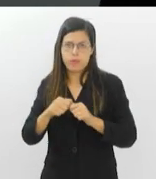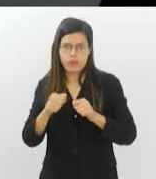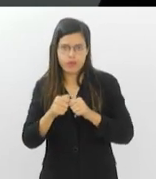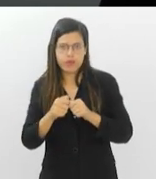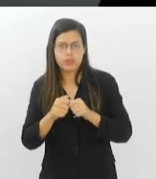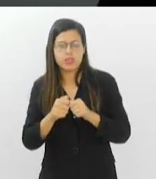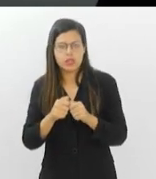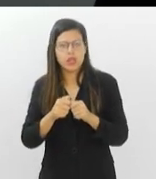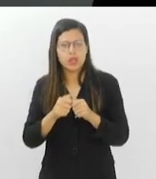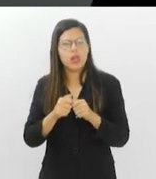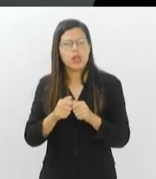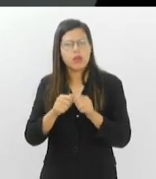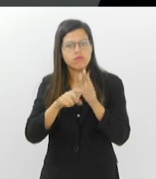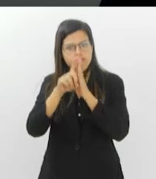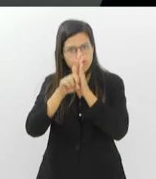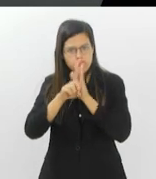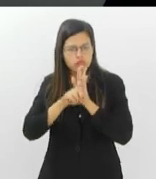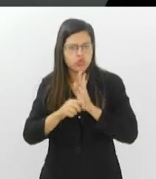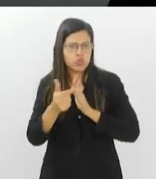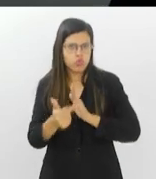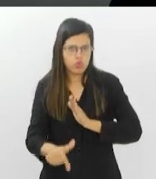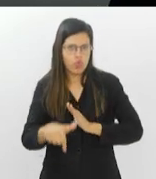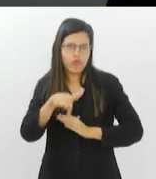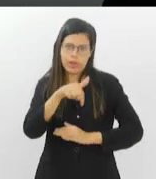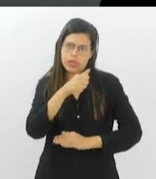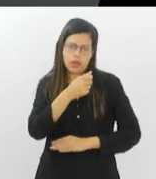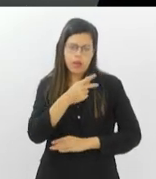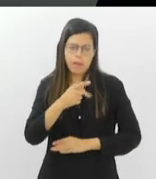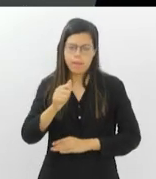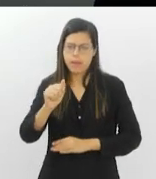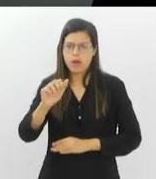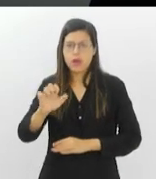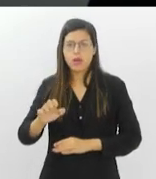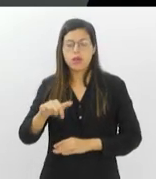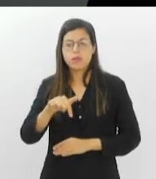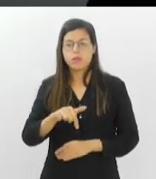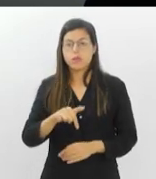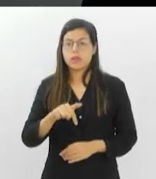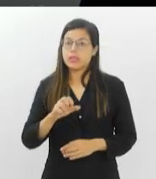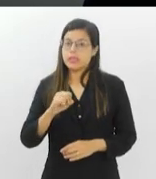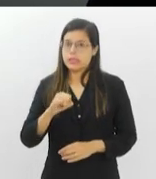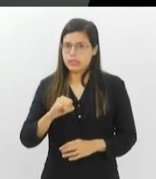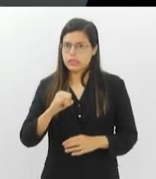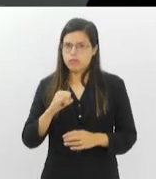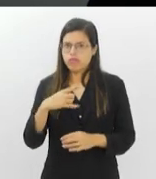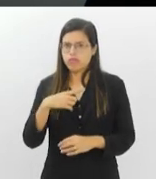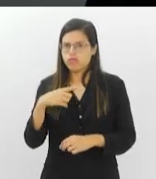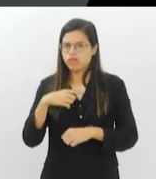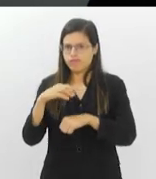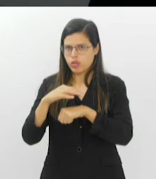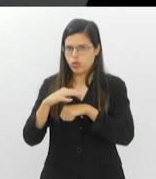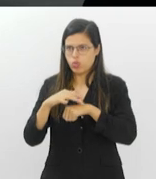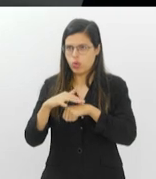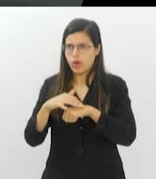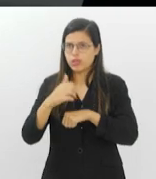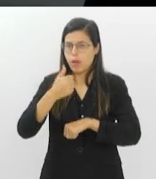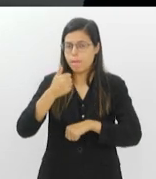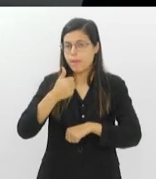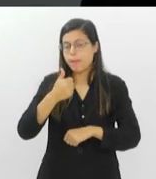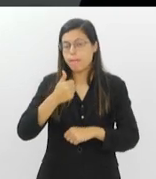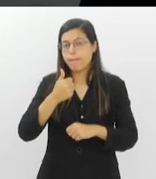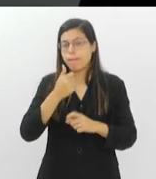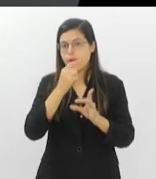coleta, ouvir aqui na APAE para poder fazer uma coleta aqui. E caso tenha confirmação, eles passam por uma primeira consulta na